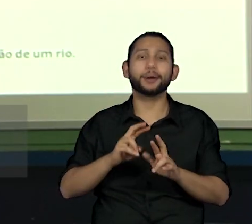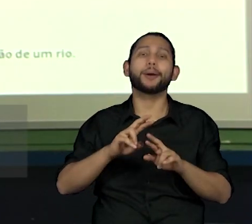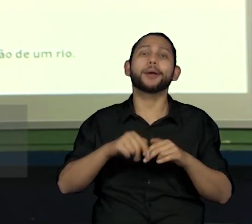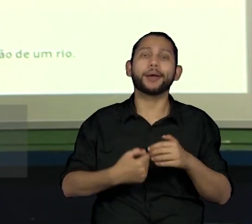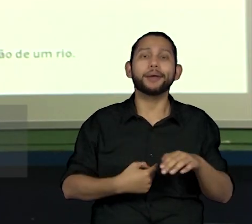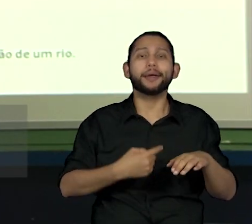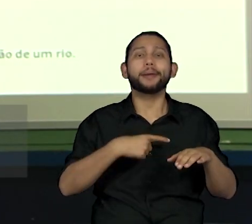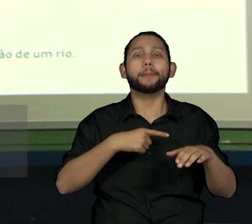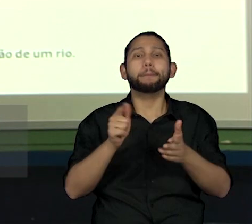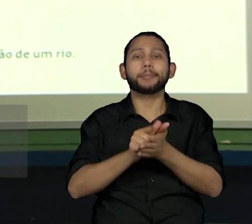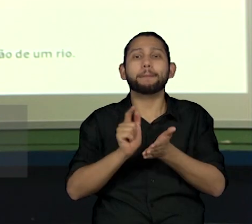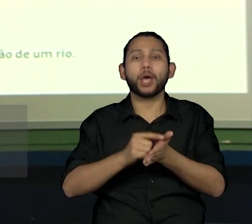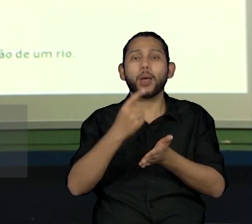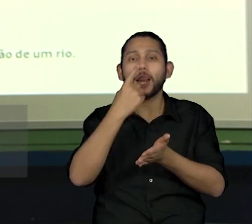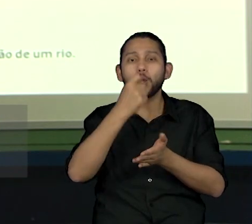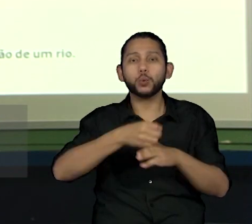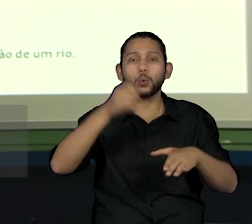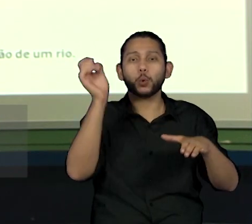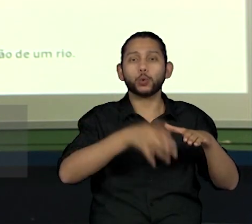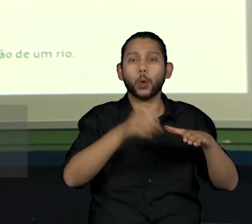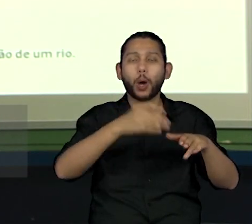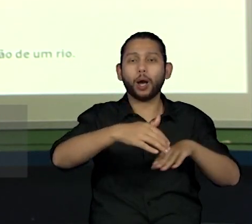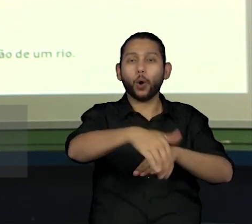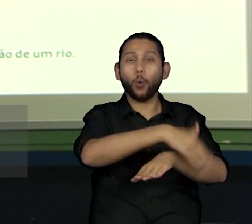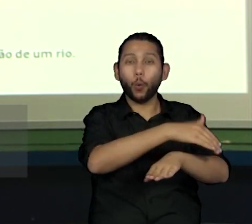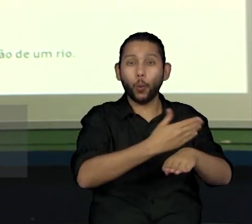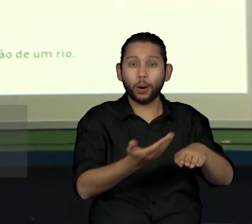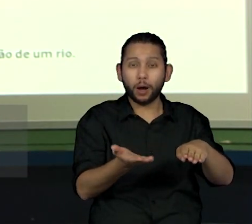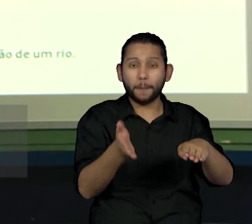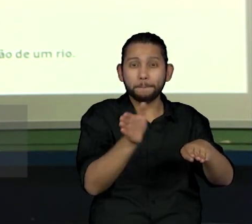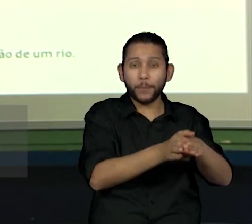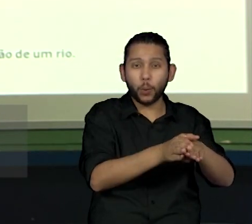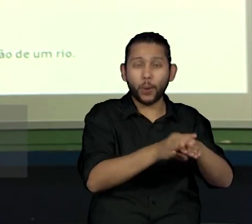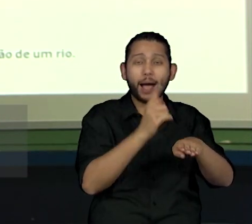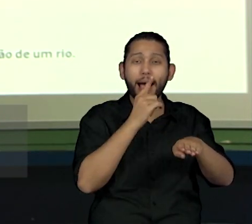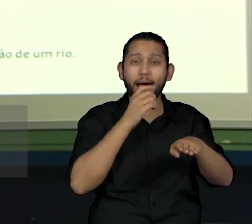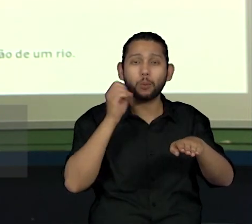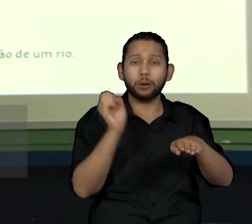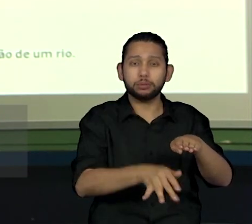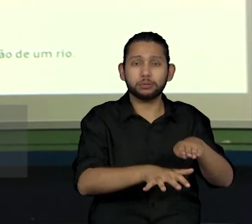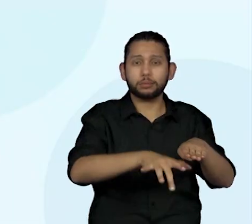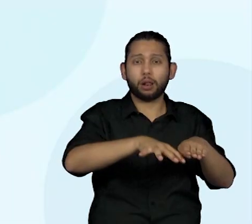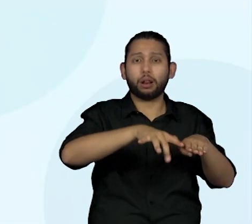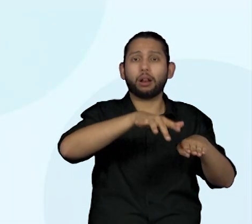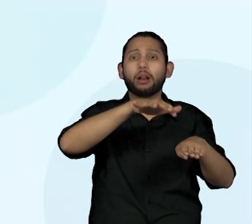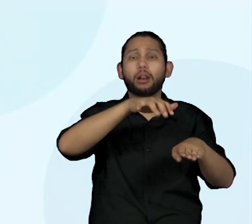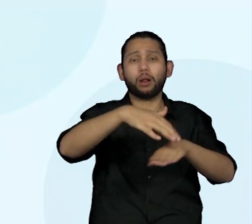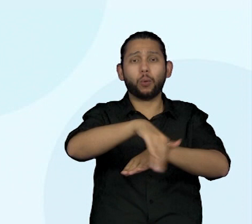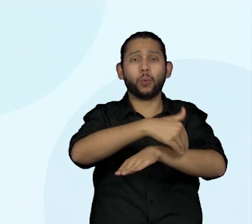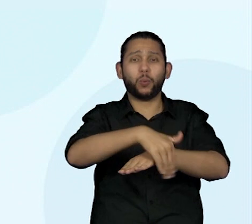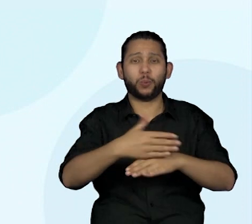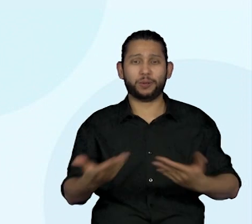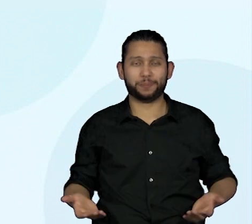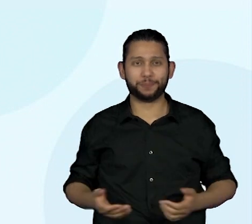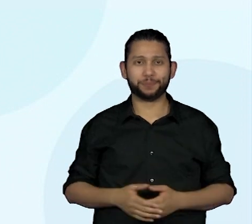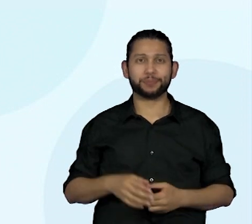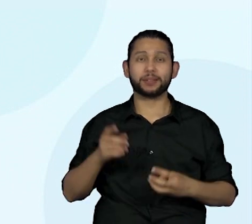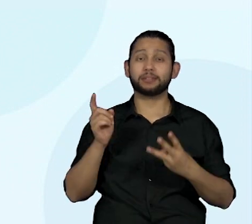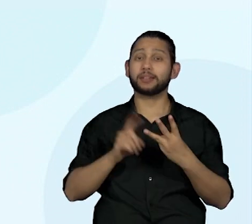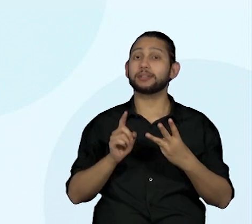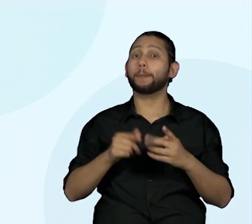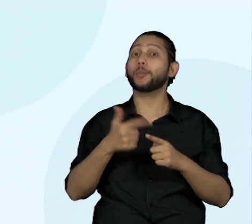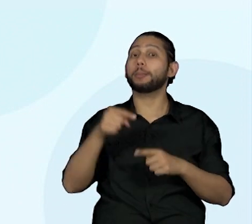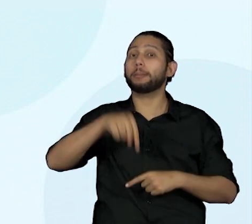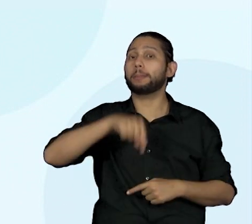jogar papel na rua, hein, gente? Vamos ter essa consciência, porque isso pode voltar contra vocês depois. E o terceiro problema no